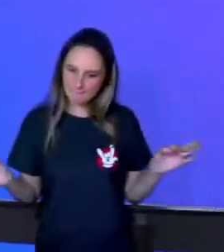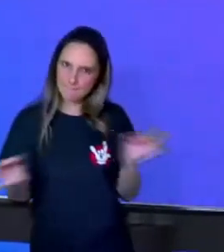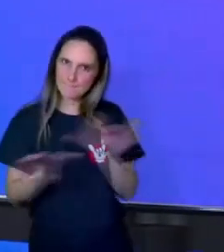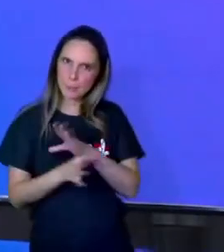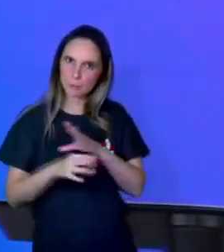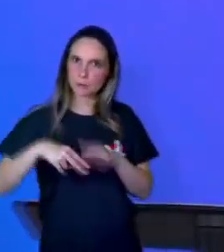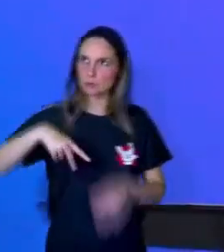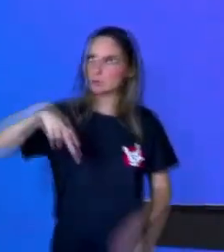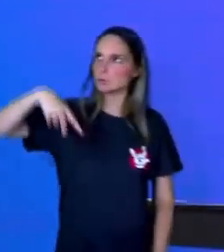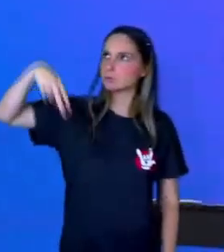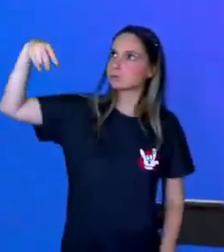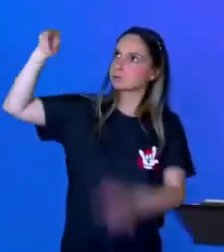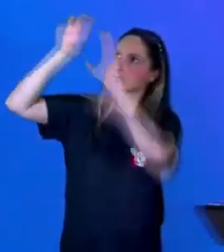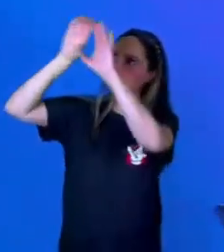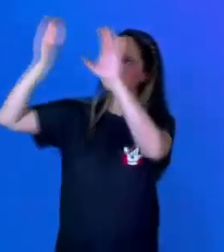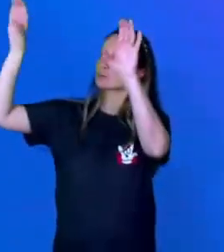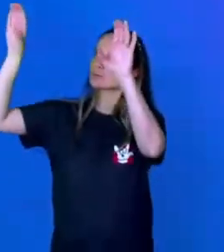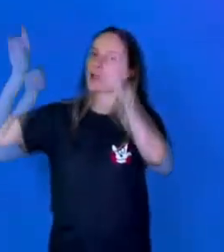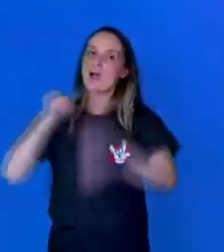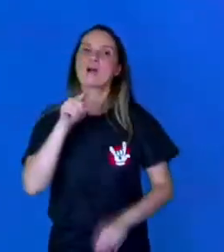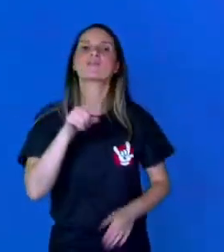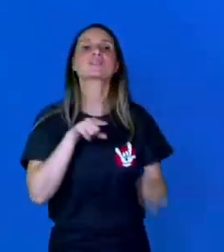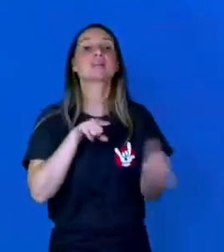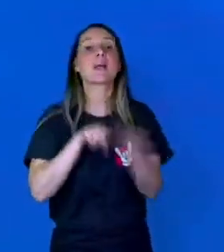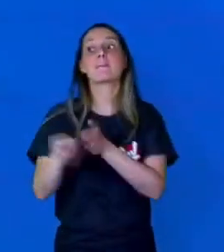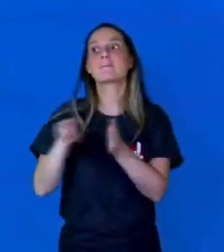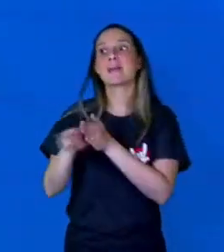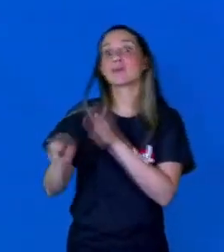O que você perguntaria para ele por último?